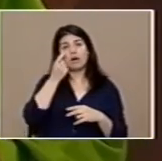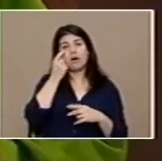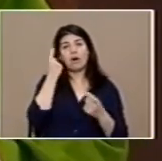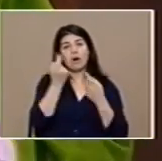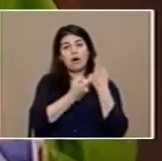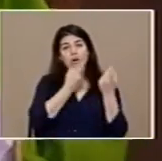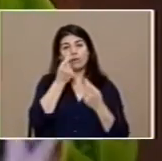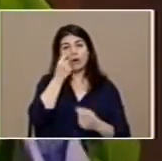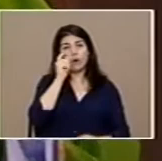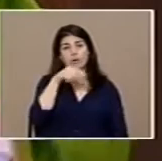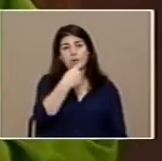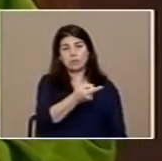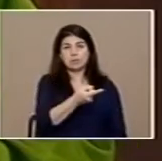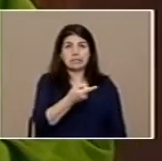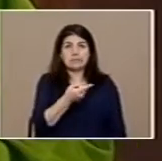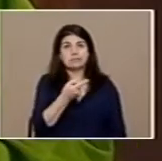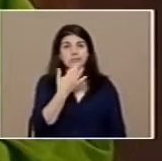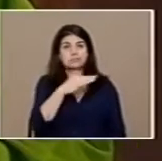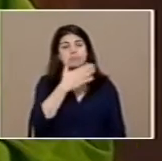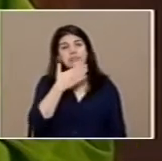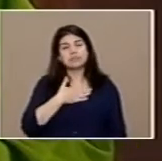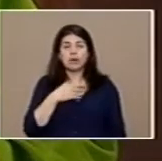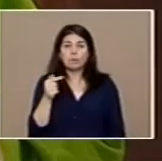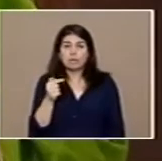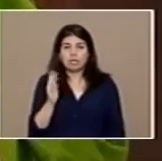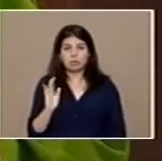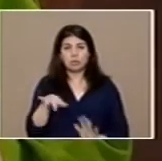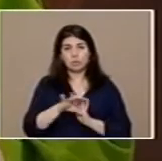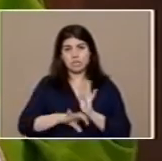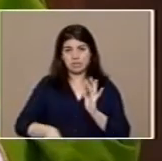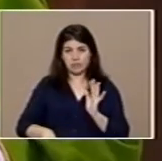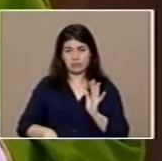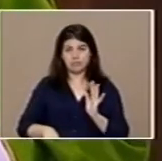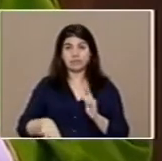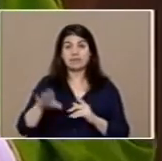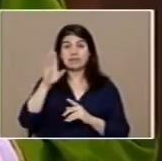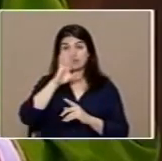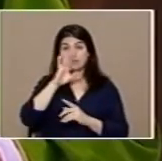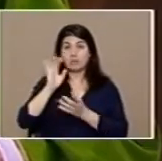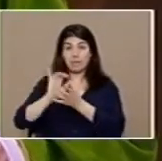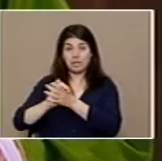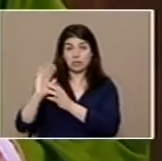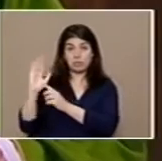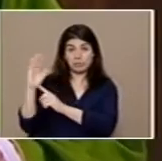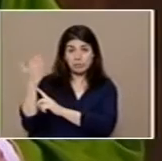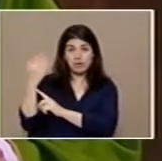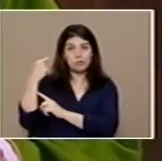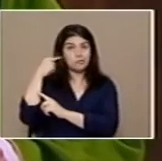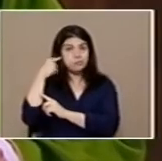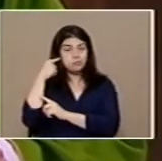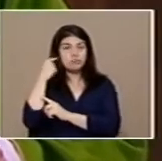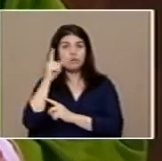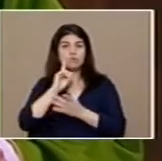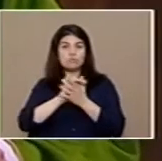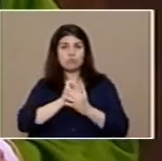outro homem que pudesse dar o mínimo de dignidade e se o primeiro marido soubesse que ela vivia